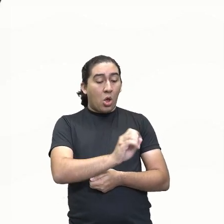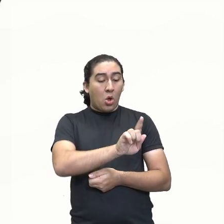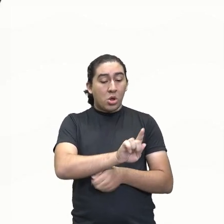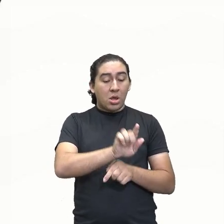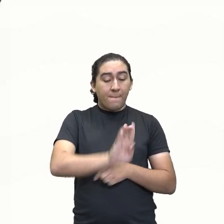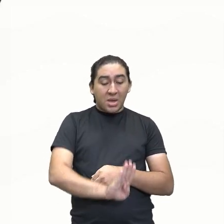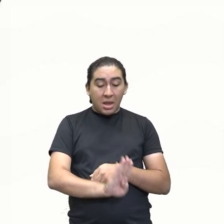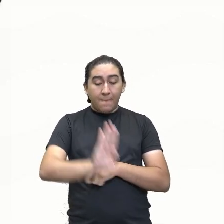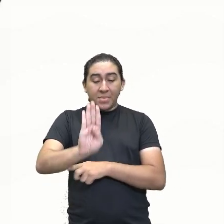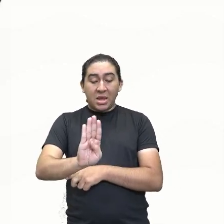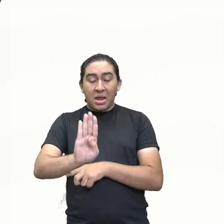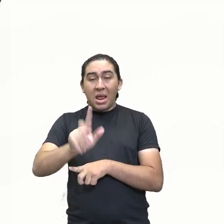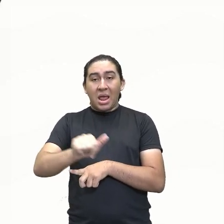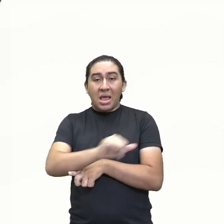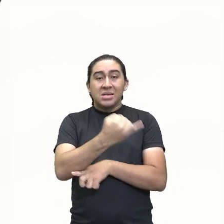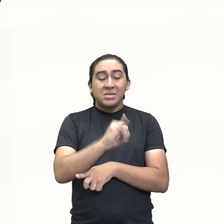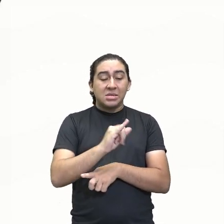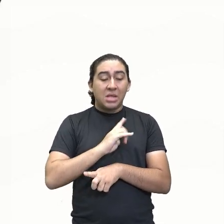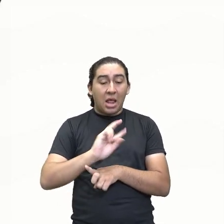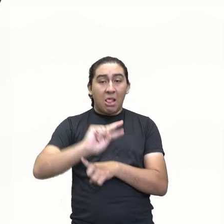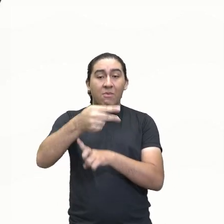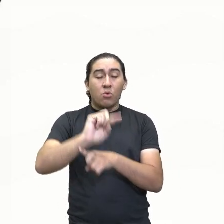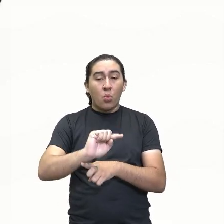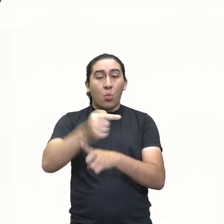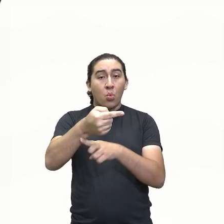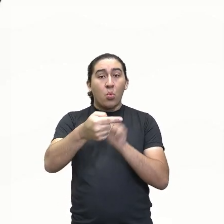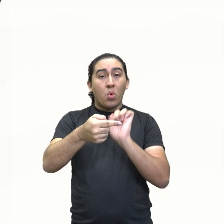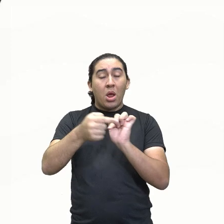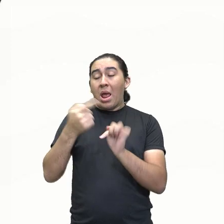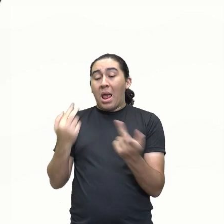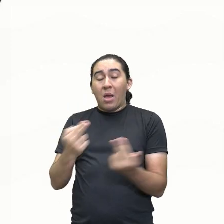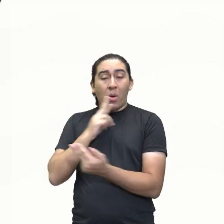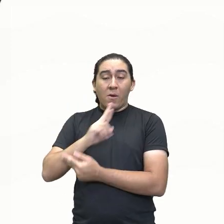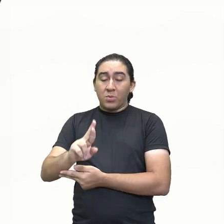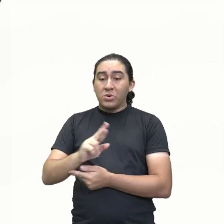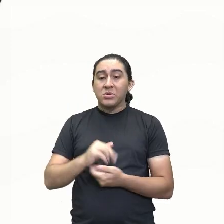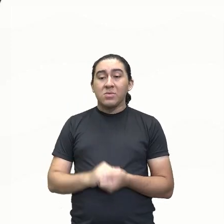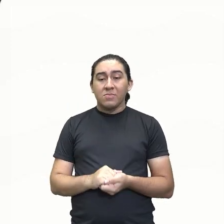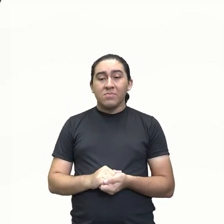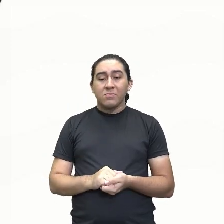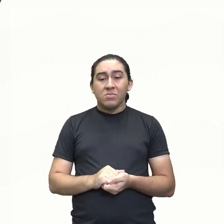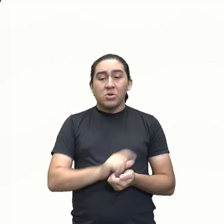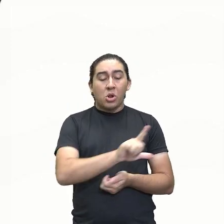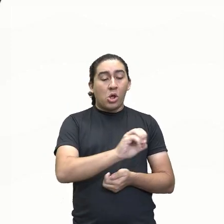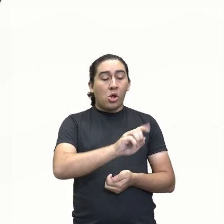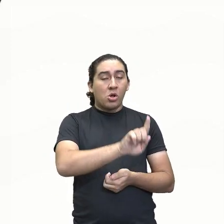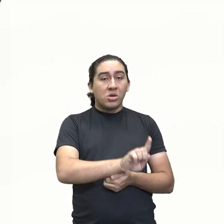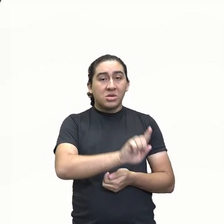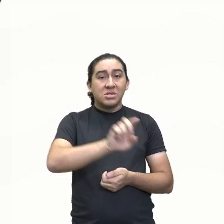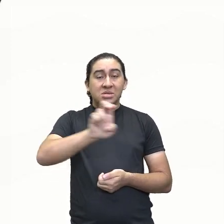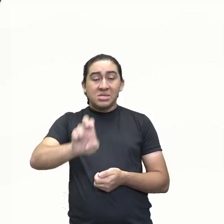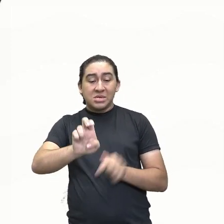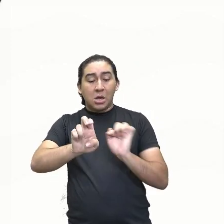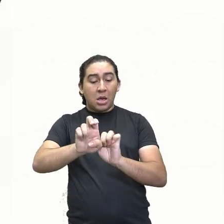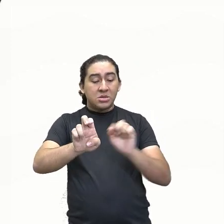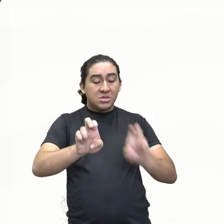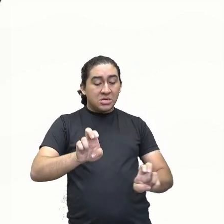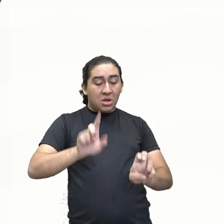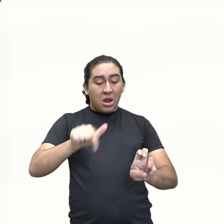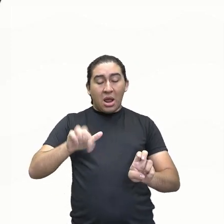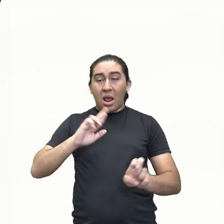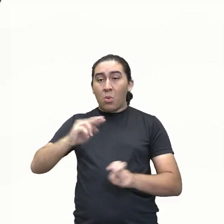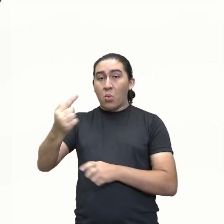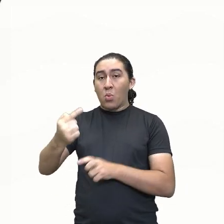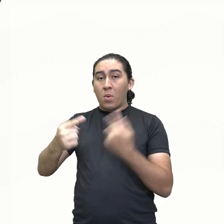elevado a 1 é igual a ele mesmo. Olha esse exemplo aqui, ó. Log de 5 na base 5 é 1, porque 5 elevado a 1 é igual